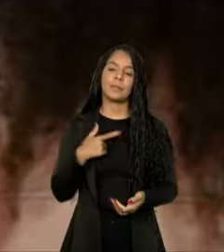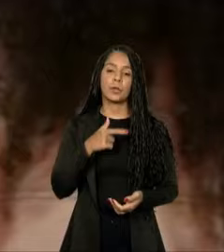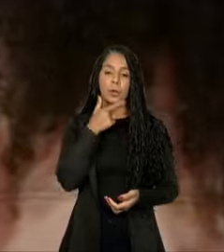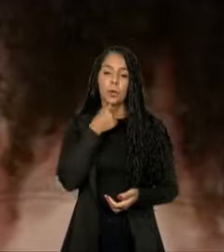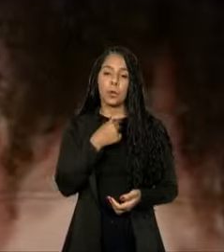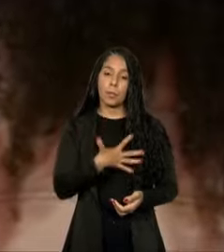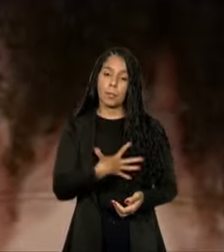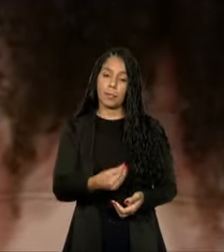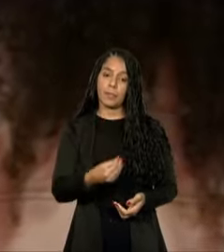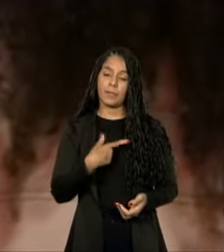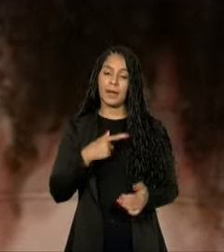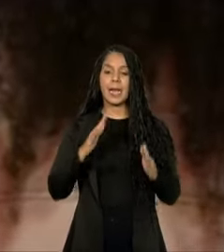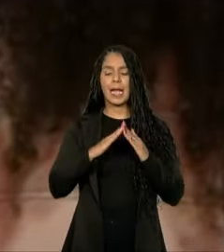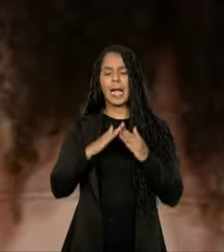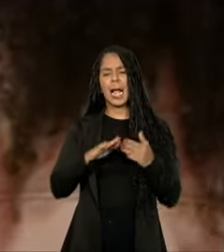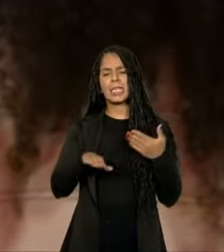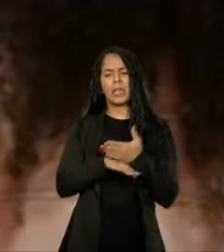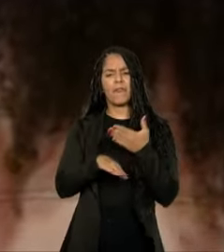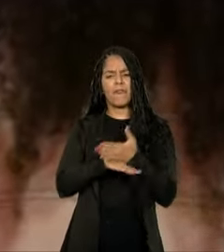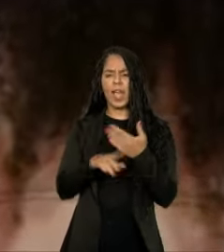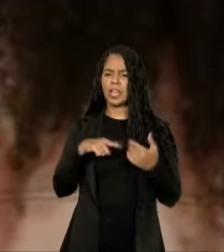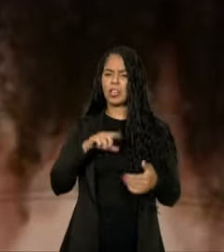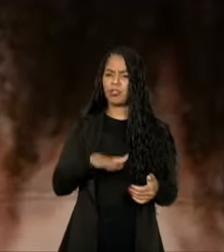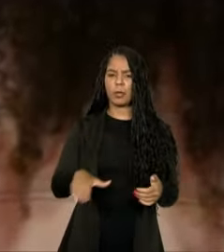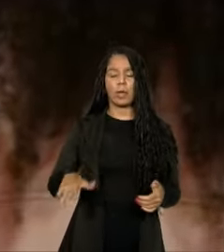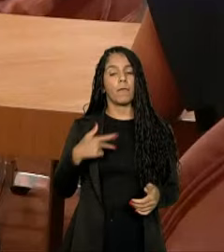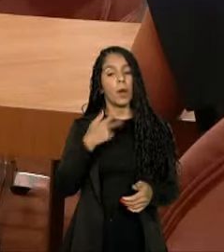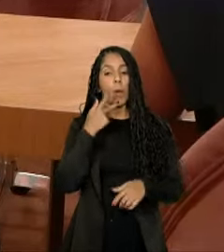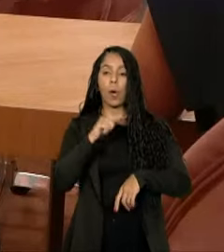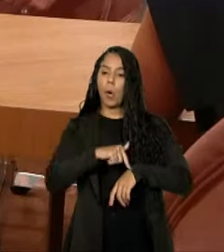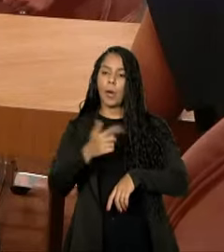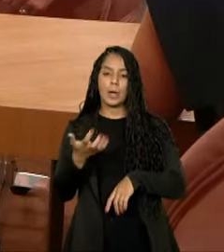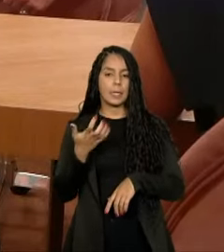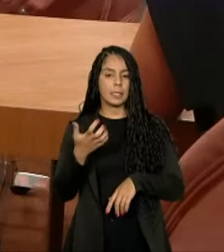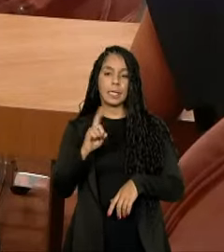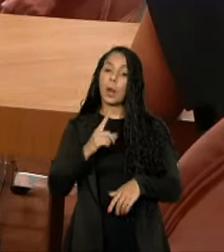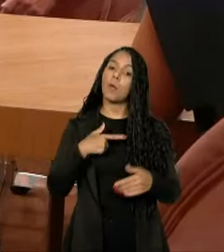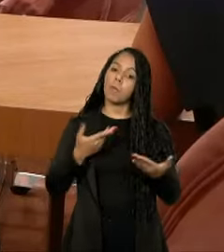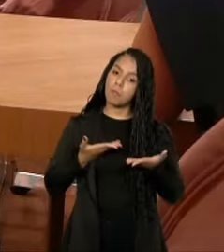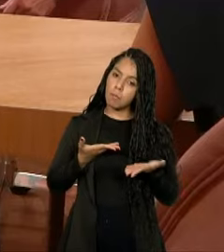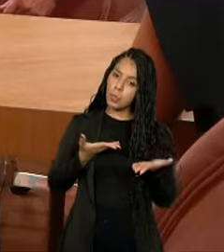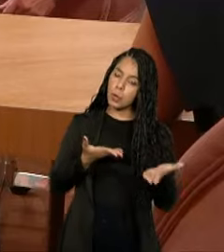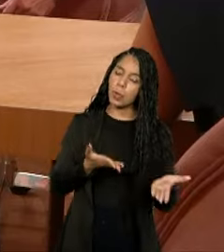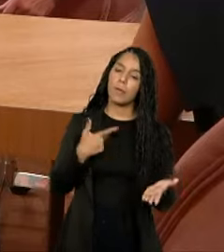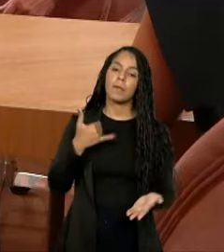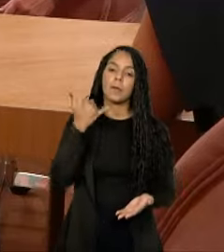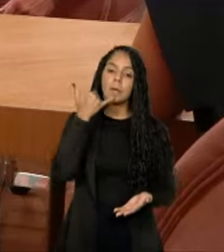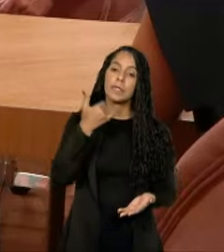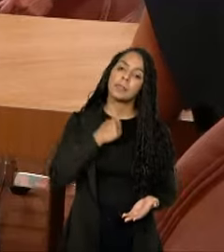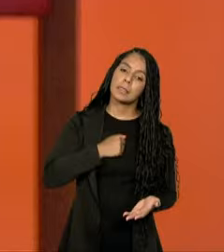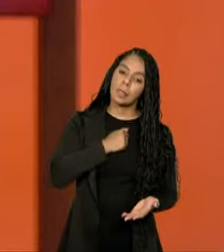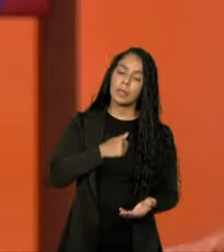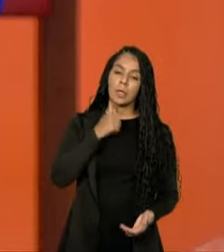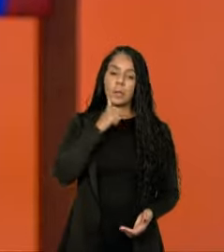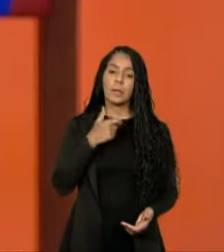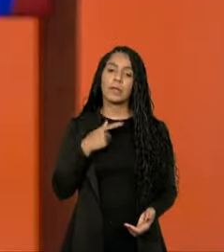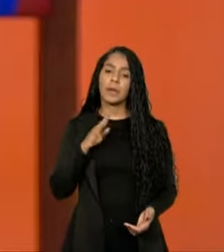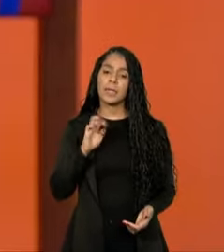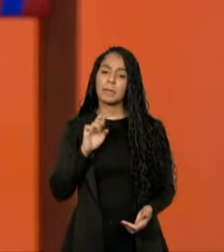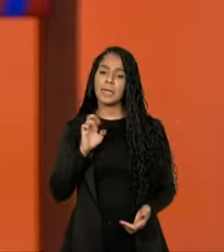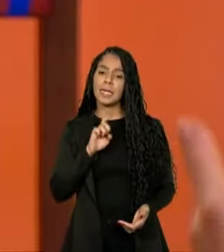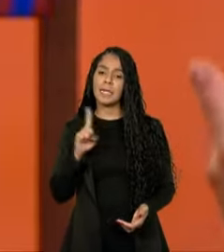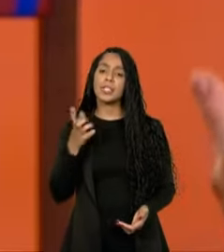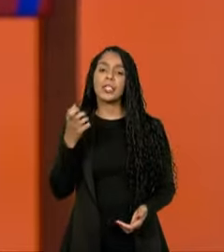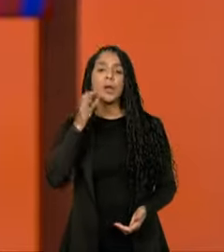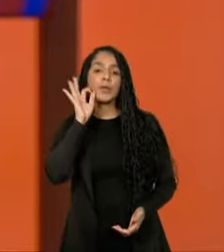filho mais velho fala assim, mãe, essa casa é sempre a hora que você quiser ver as crianças. Eu digo, não, não é a hora que eu quiser, não. Você me convide. É. Ou eu ligo, já estou com saudade. Outro dia eu falei, Beatriz, quero tomar um